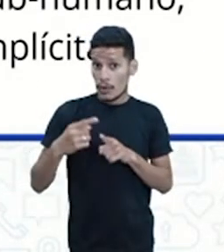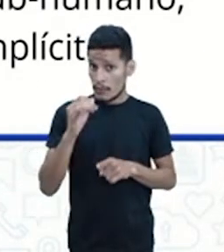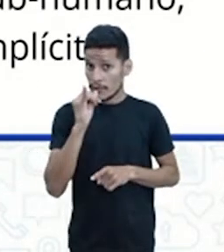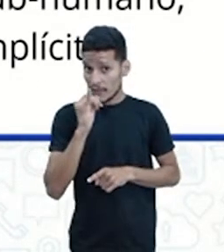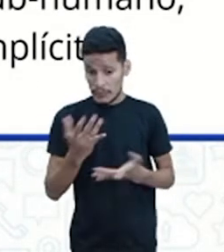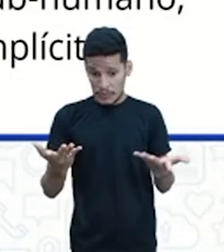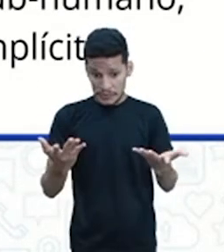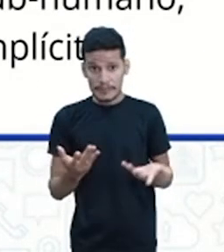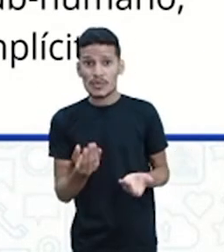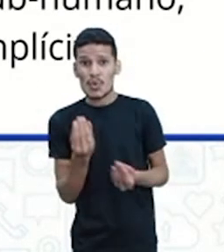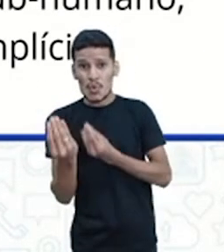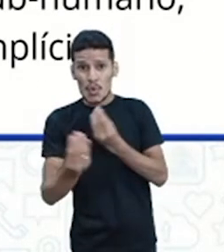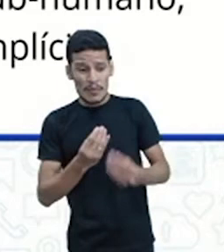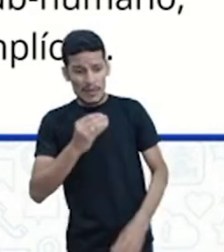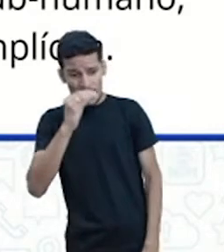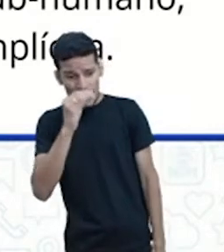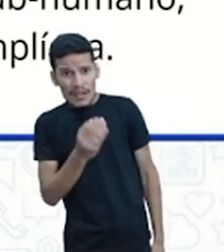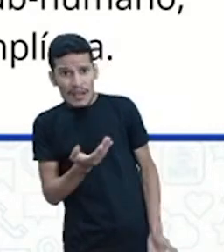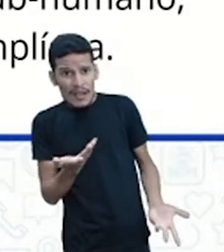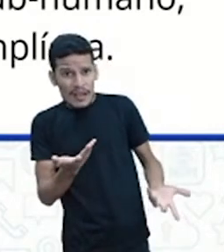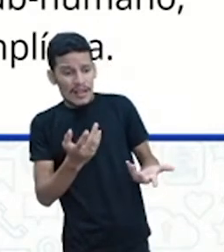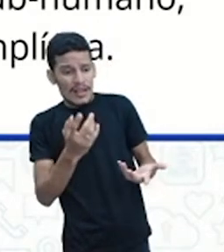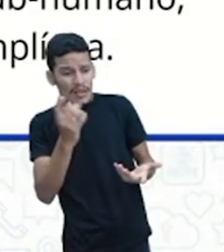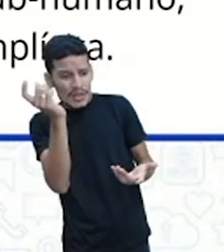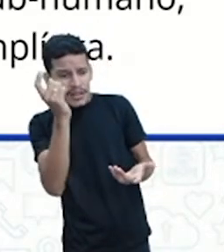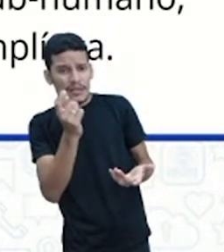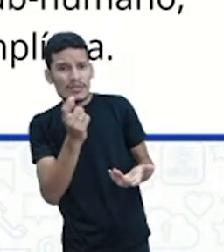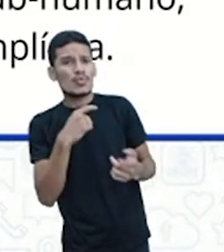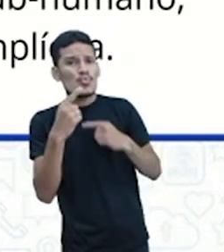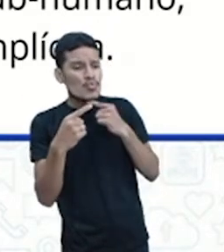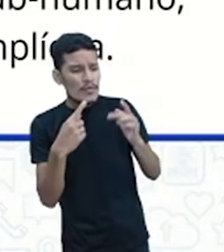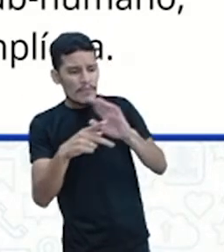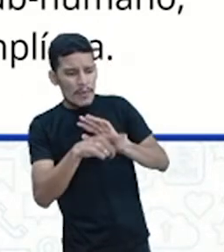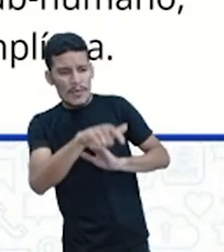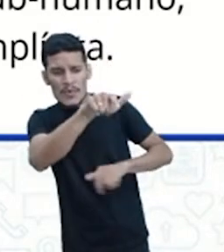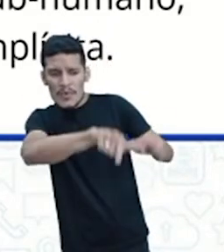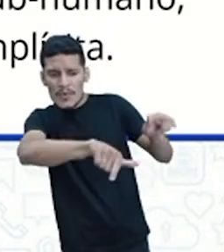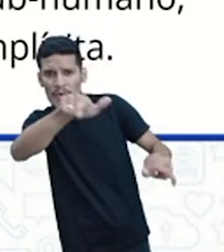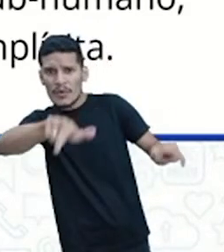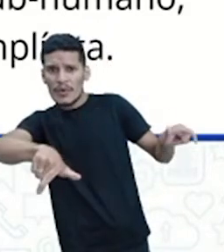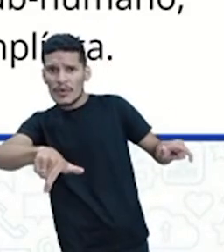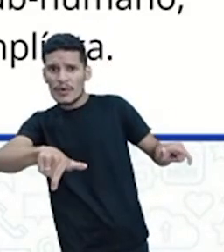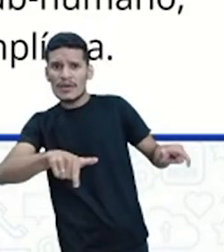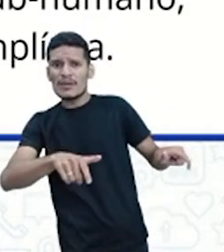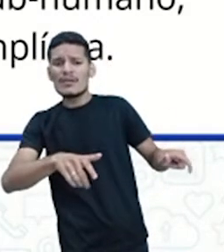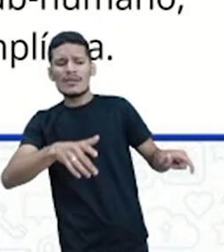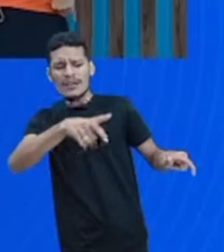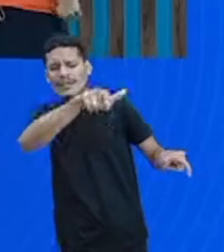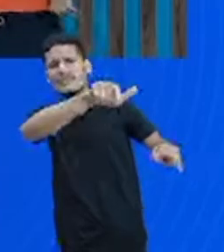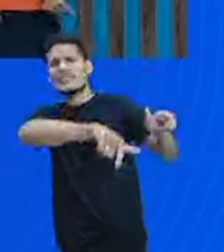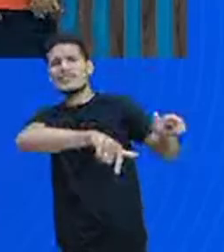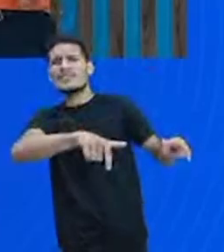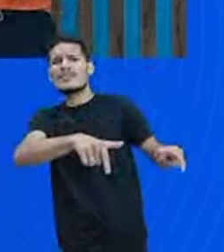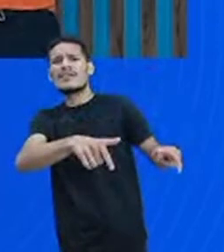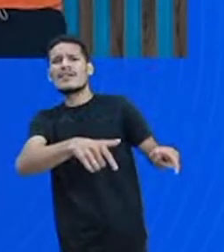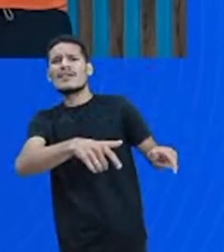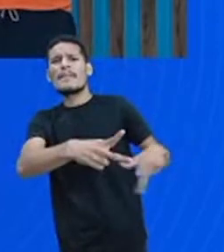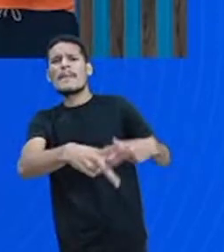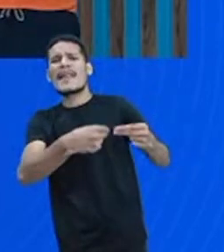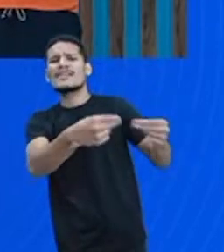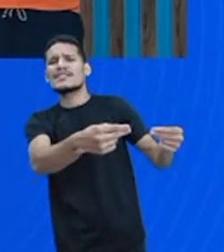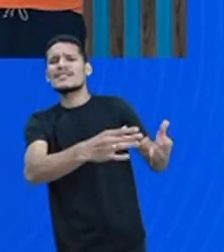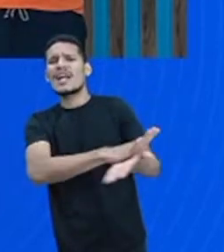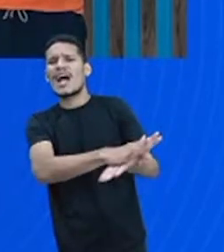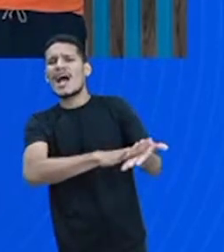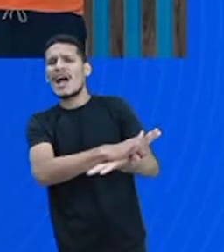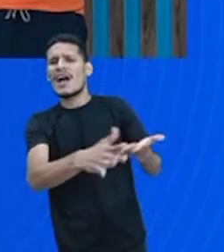desses corpos, porque você convence uma sociedade de que esses corpos eles não merecem, esses corpos não são dignos, esses